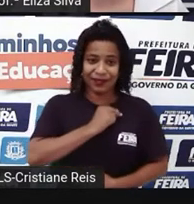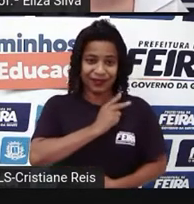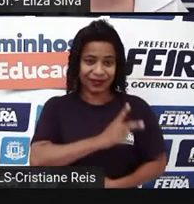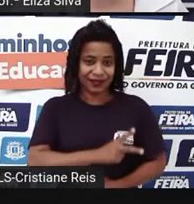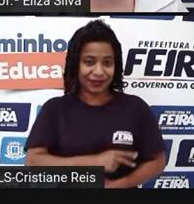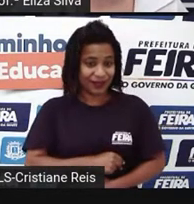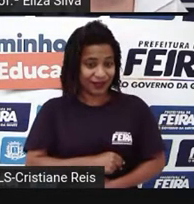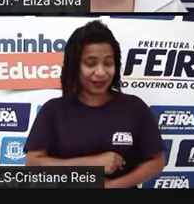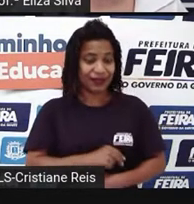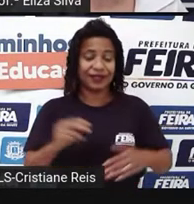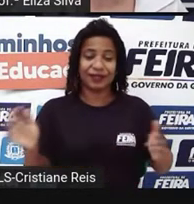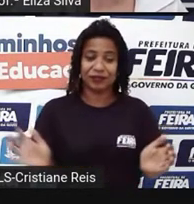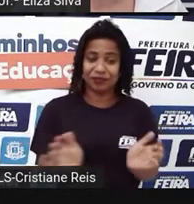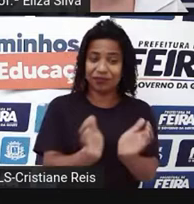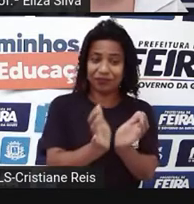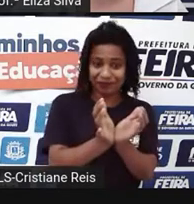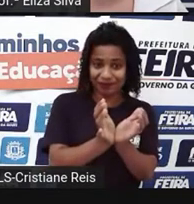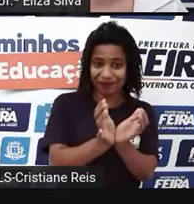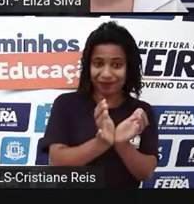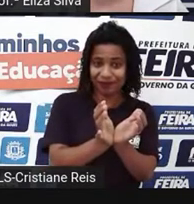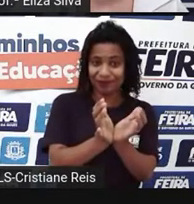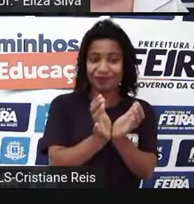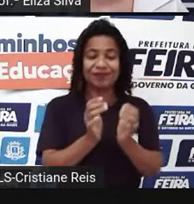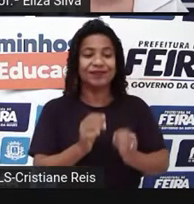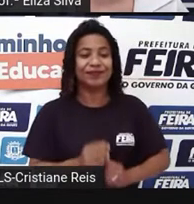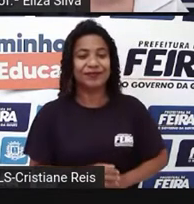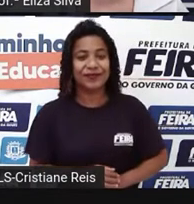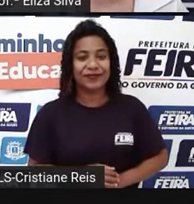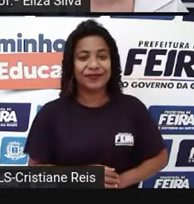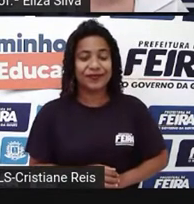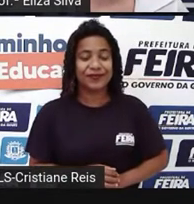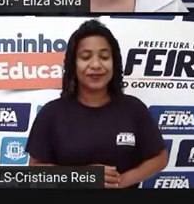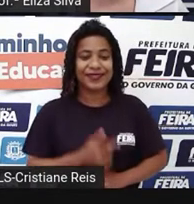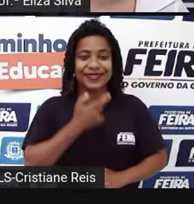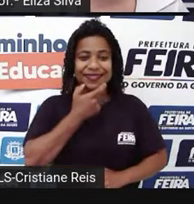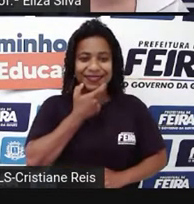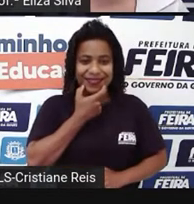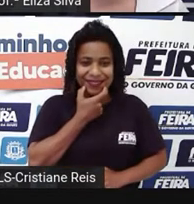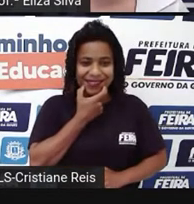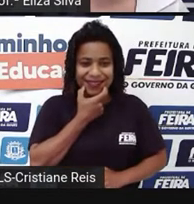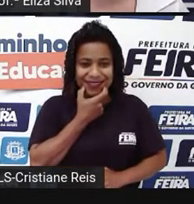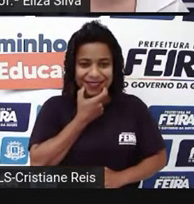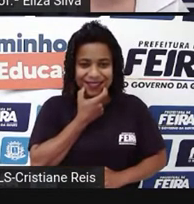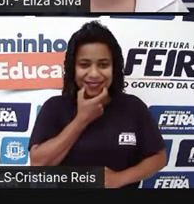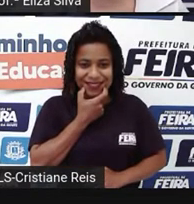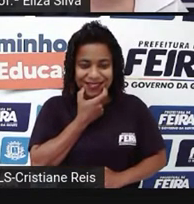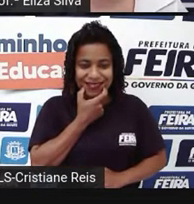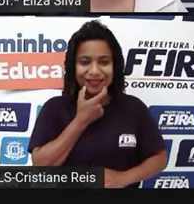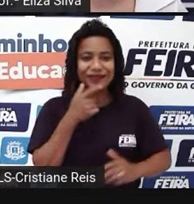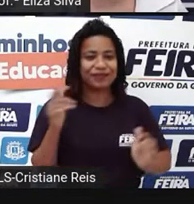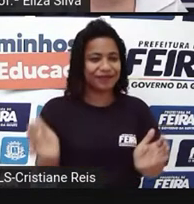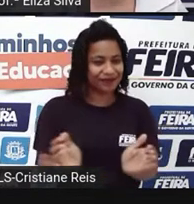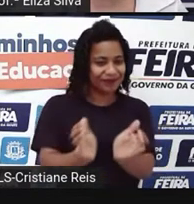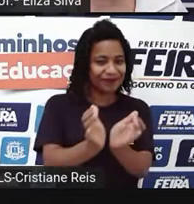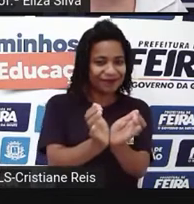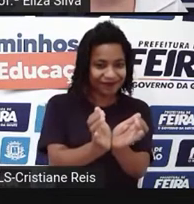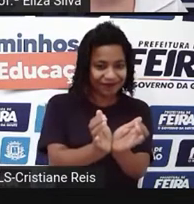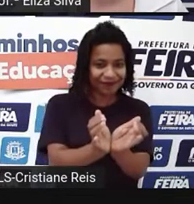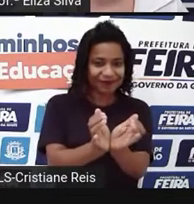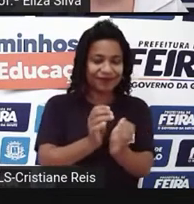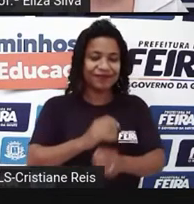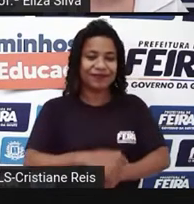o chinês ou a chinesa. England, English, o inglês ou a